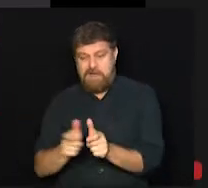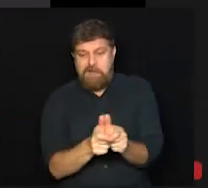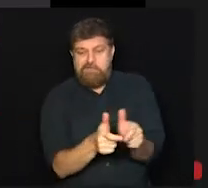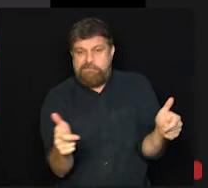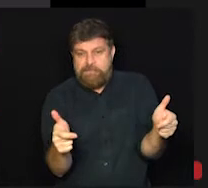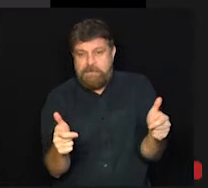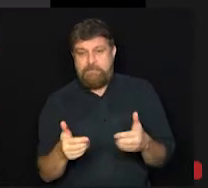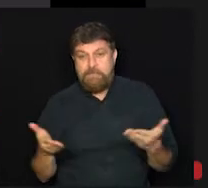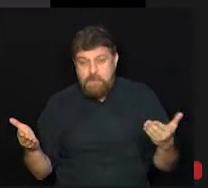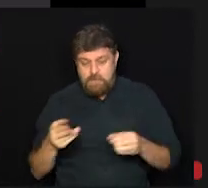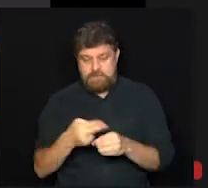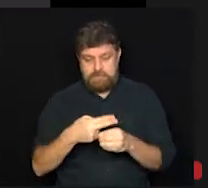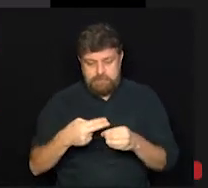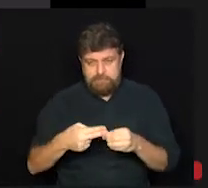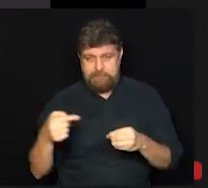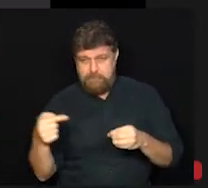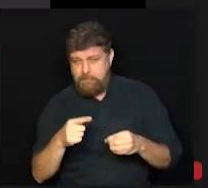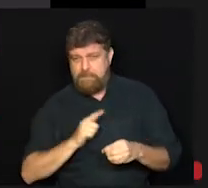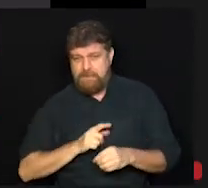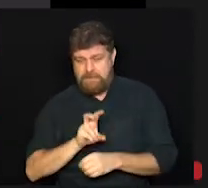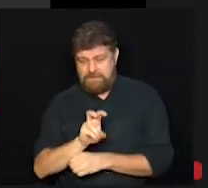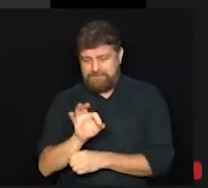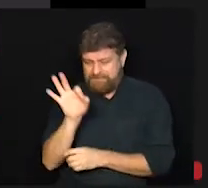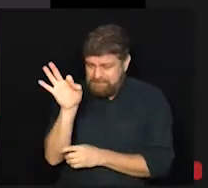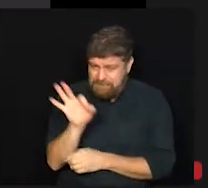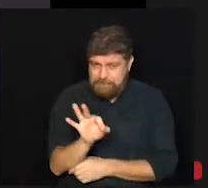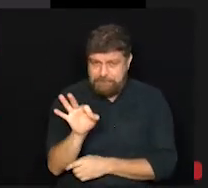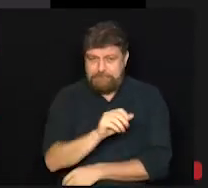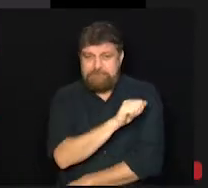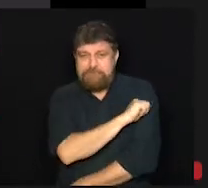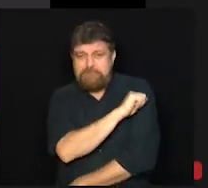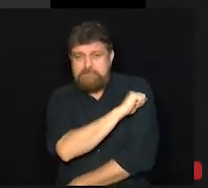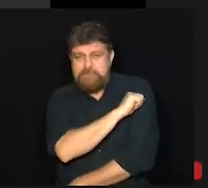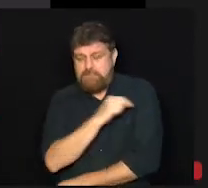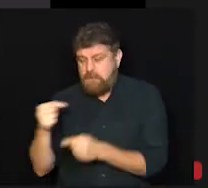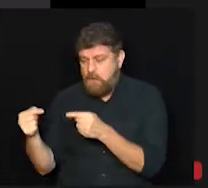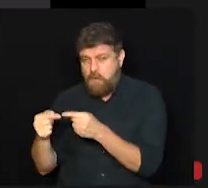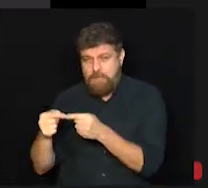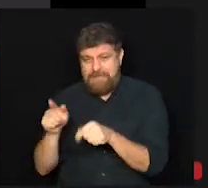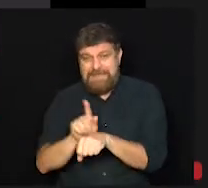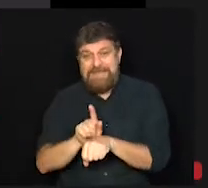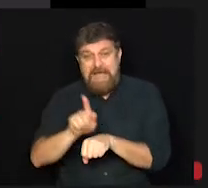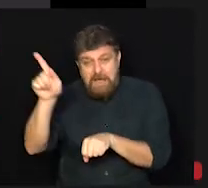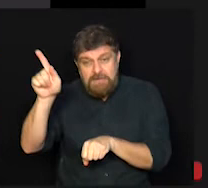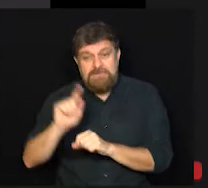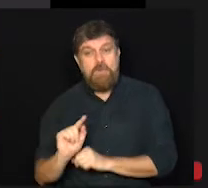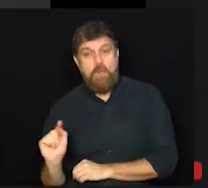Unicamp atende a quase 50% de seus alunos na graduação são alunos que são provenientes de